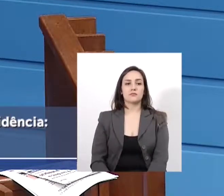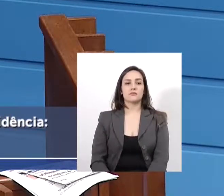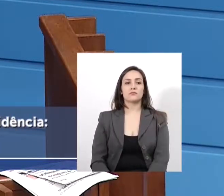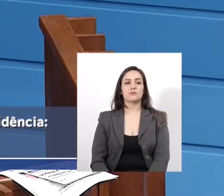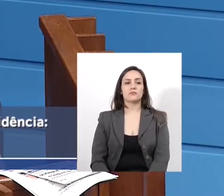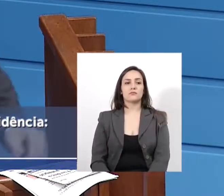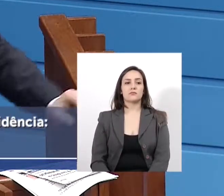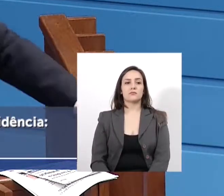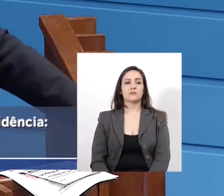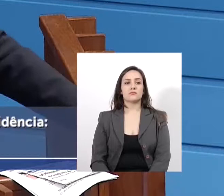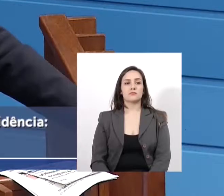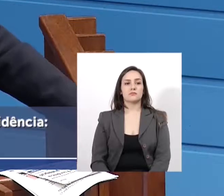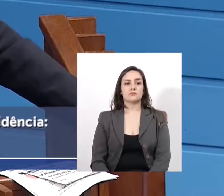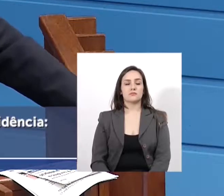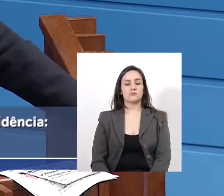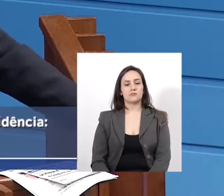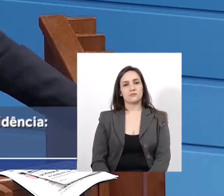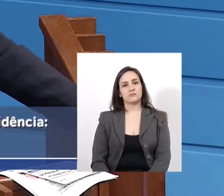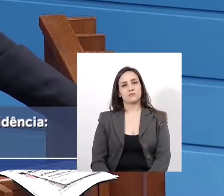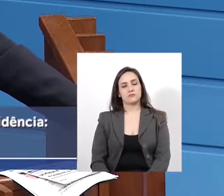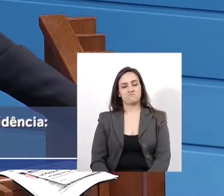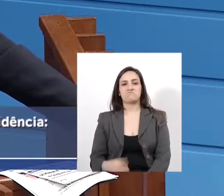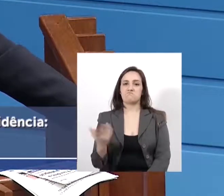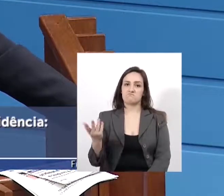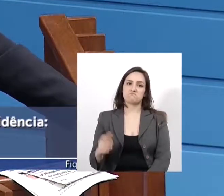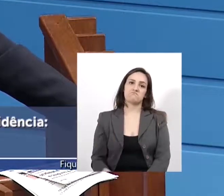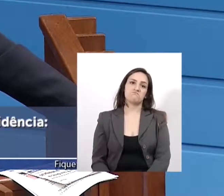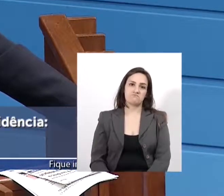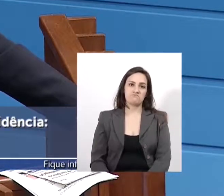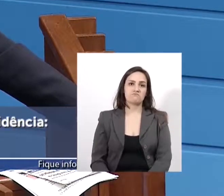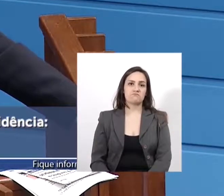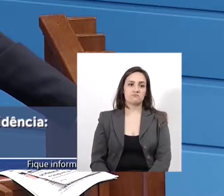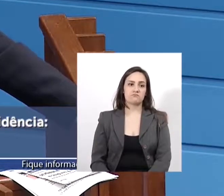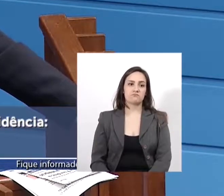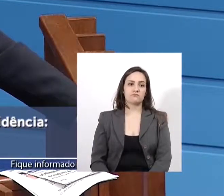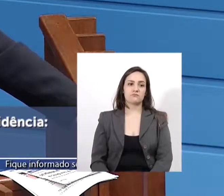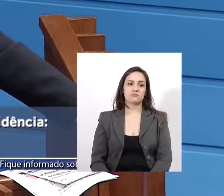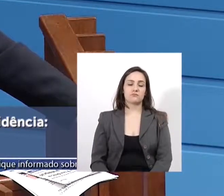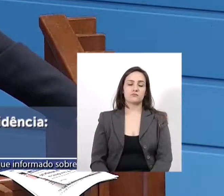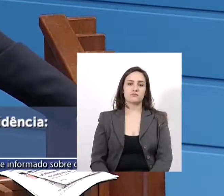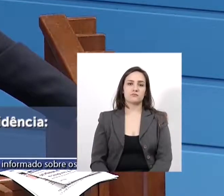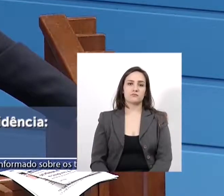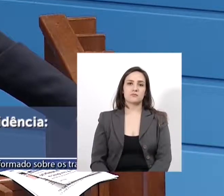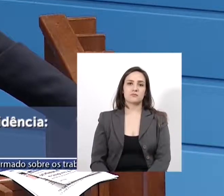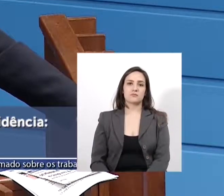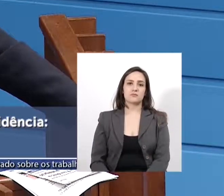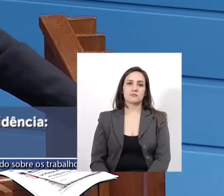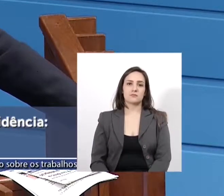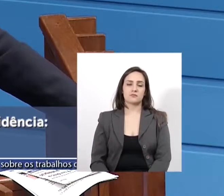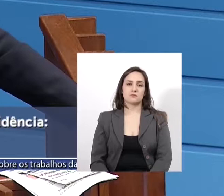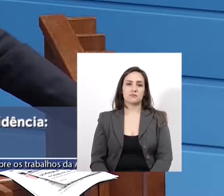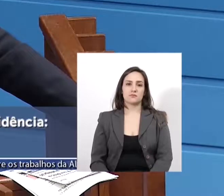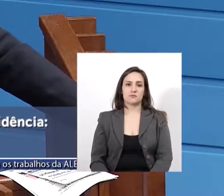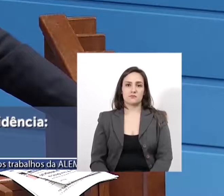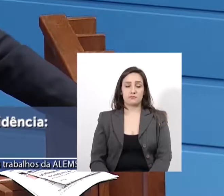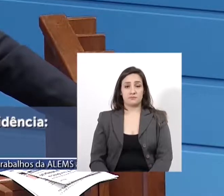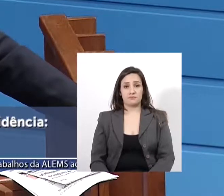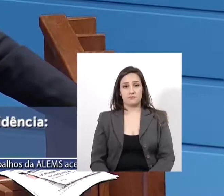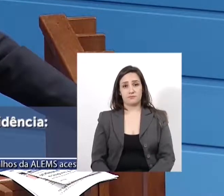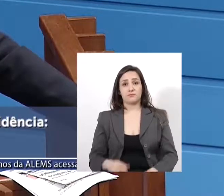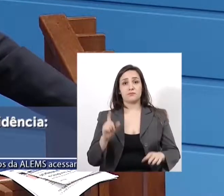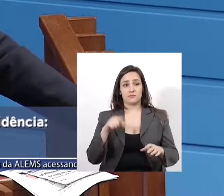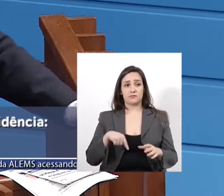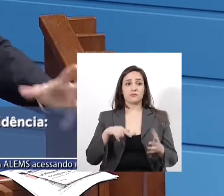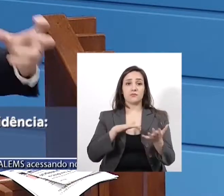integral. Então, realmente é uma reforma que